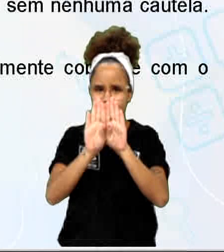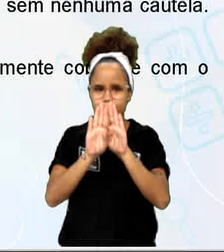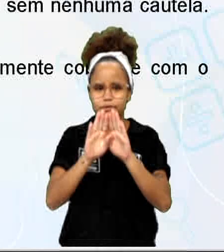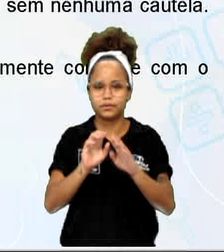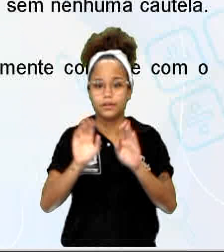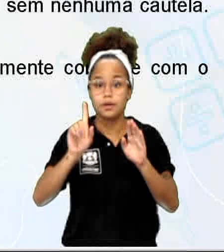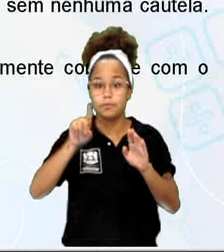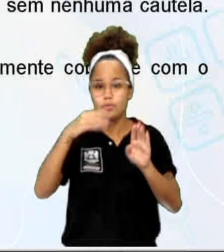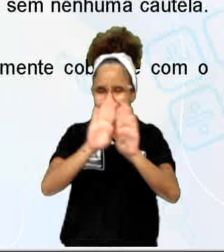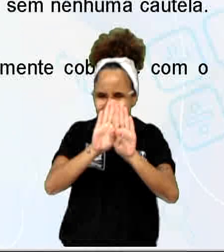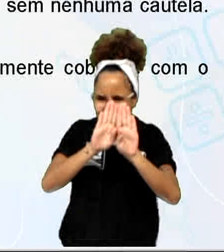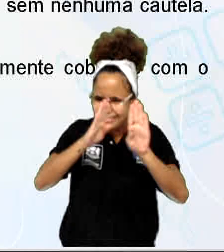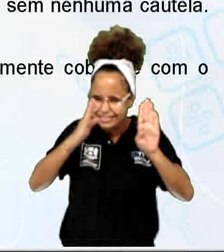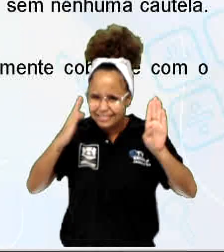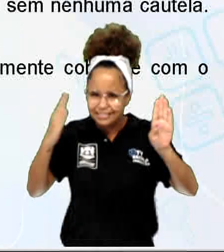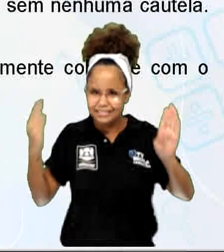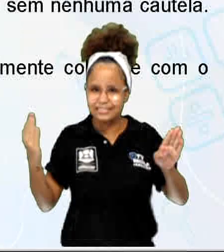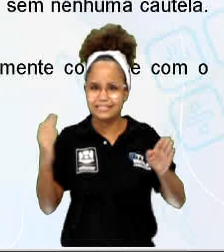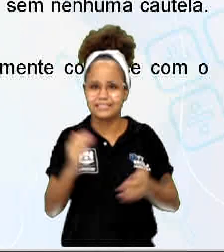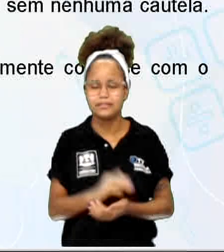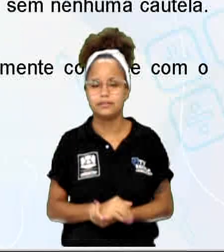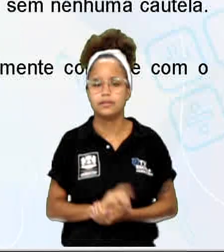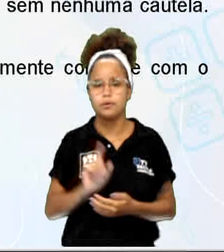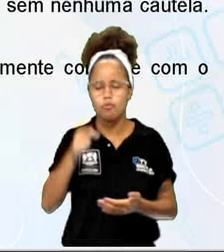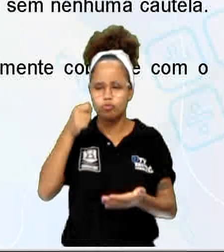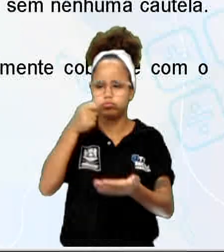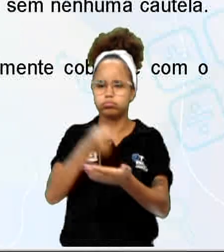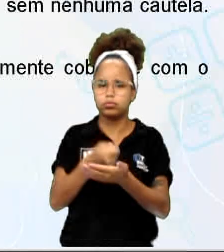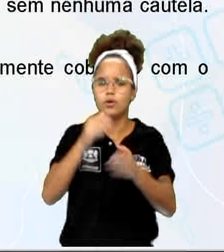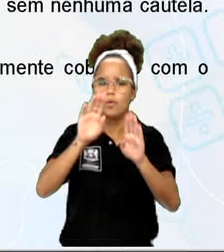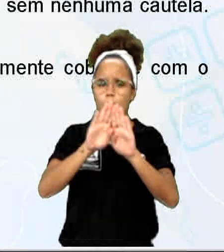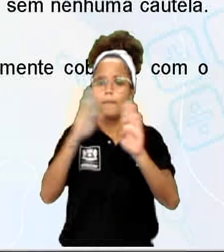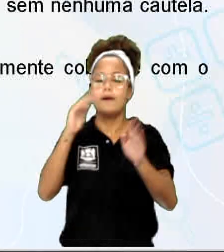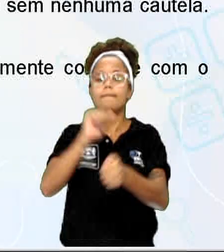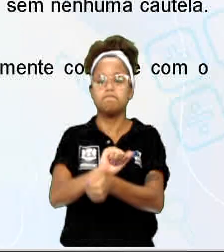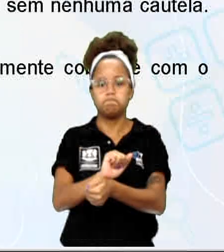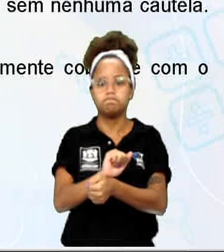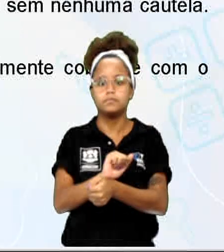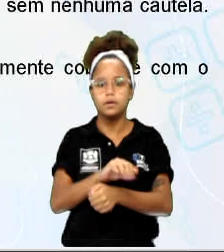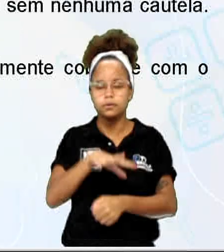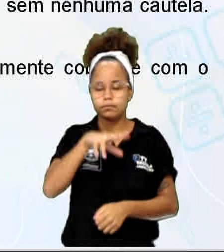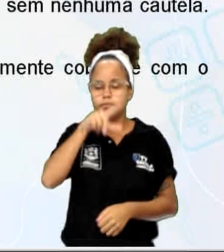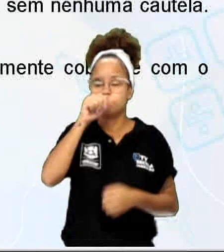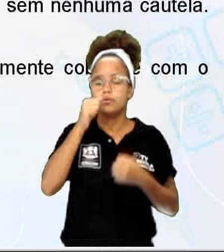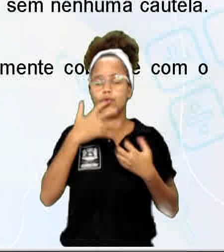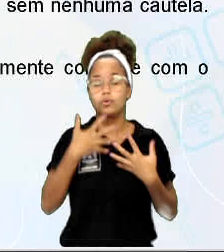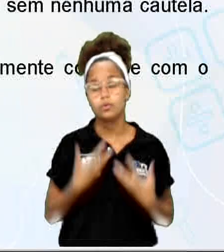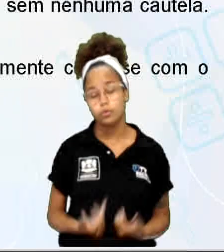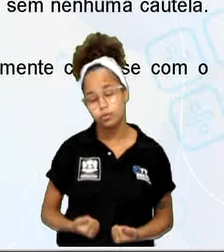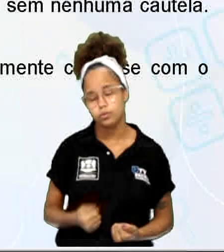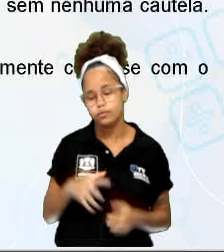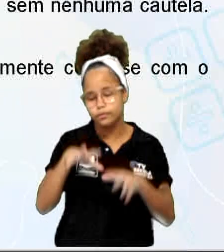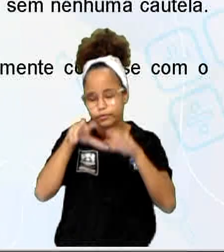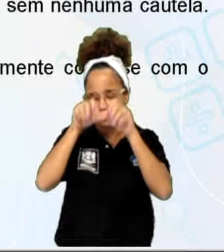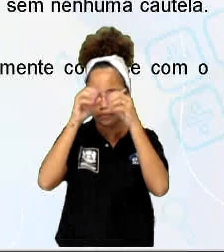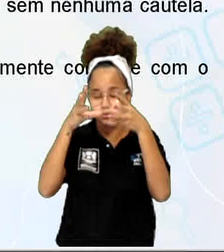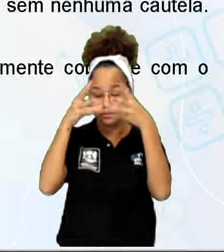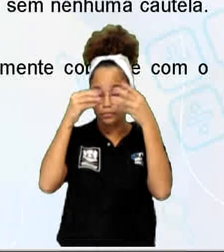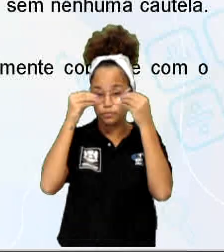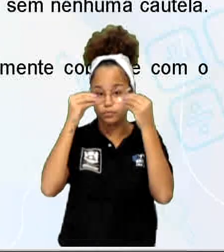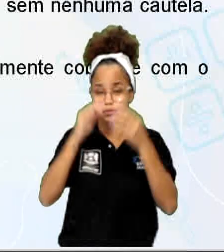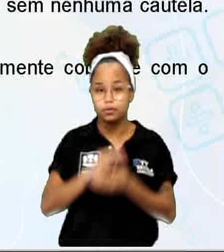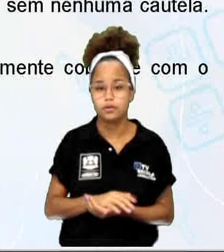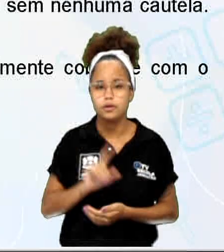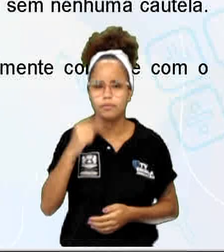com a força entre os andares, obrigando-o a parar. Respirou fundo, fechando os olhos para ter a